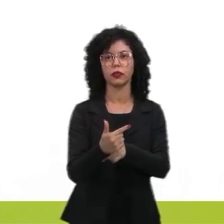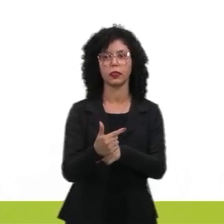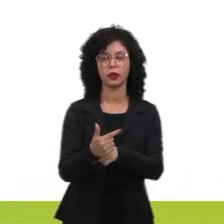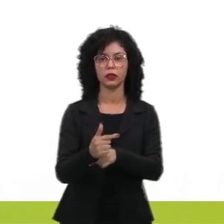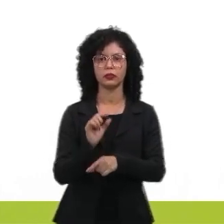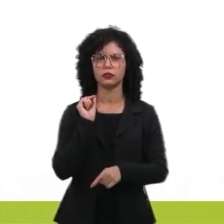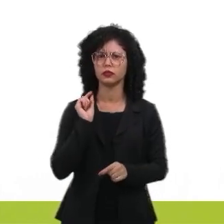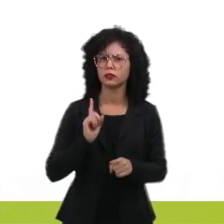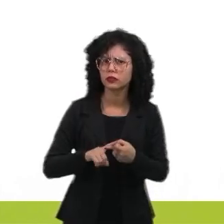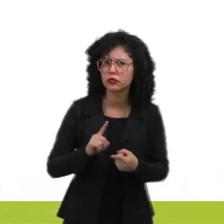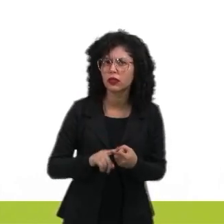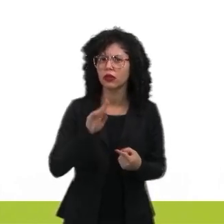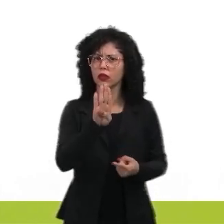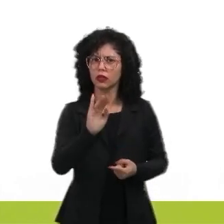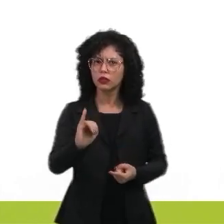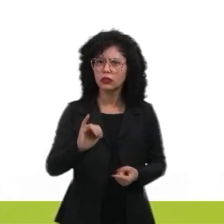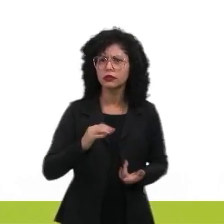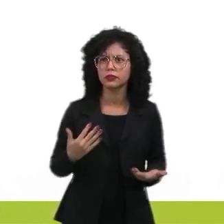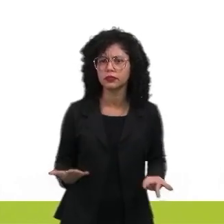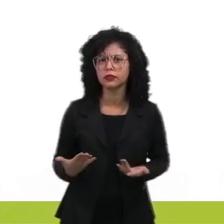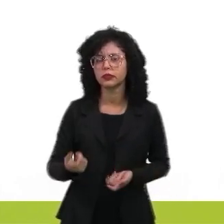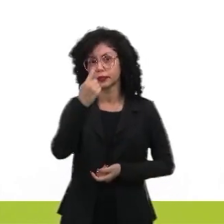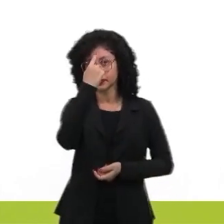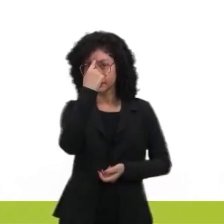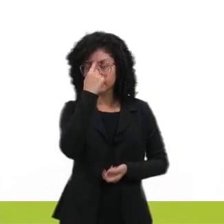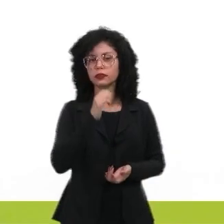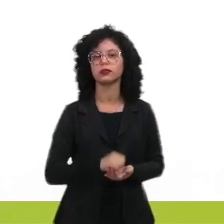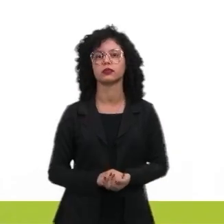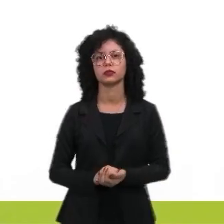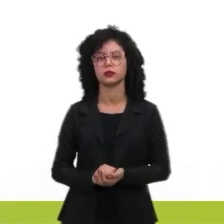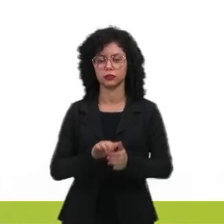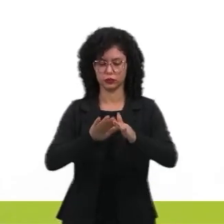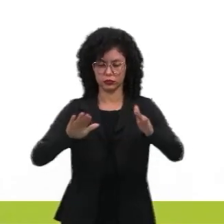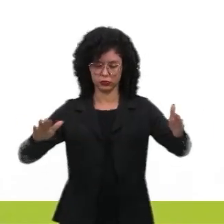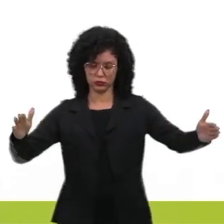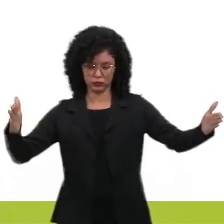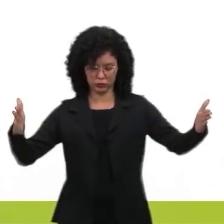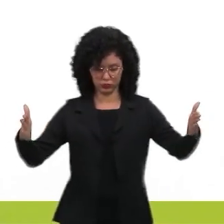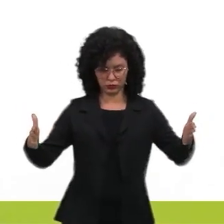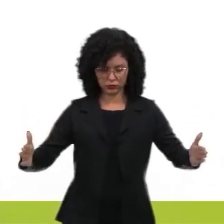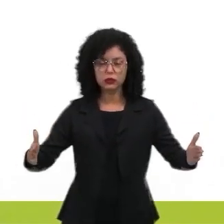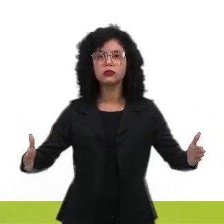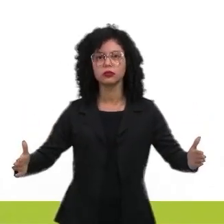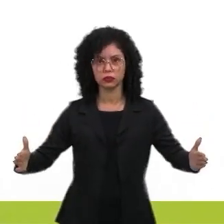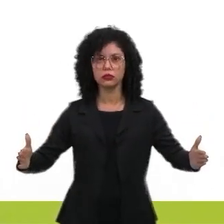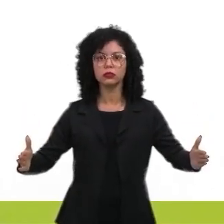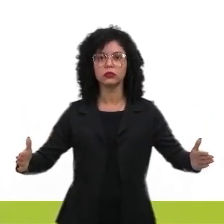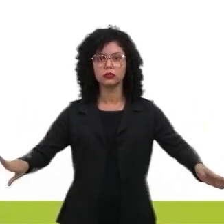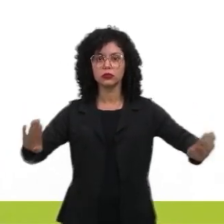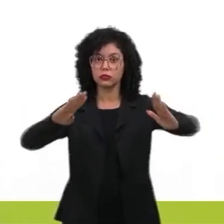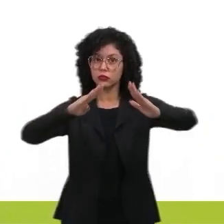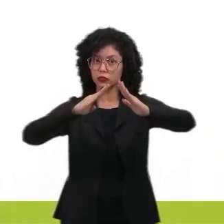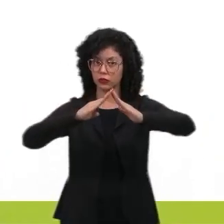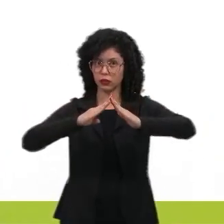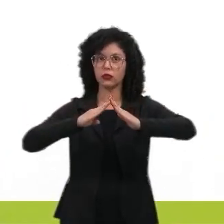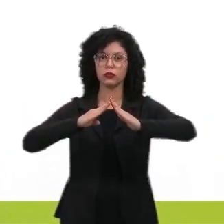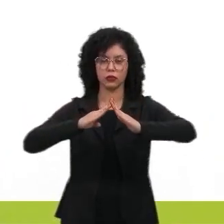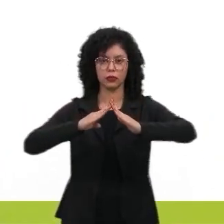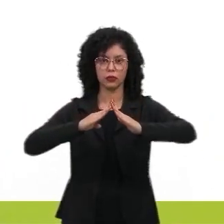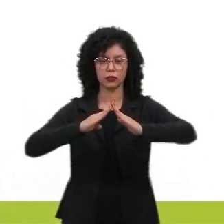Professor, por que bidimensional? Você imagina uma maquete da planta de uma casa, né? Certo? Uma planta de uma casa que ela